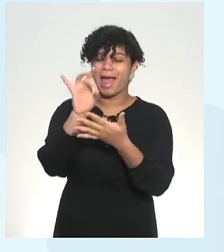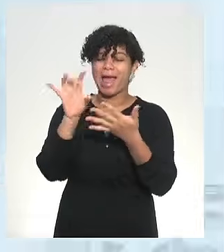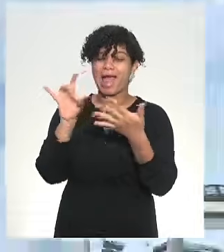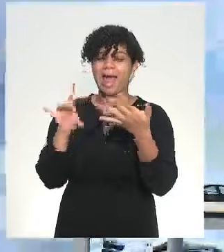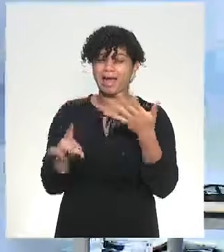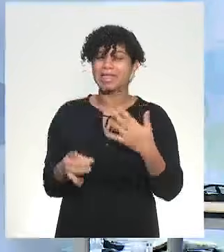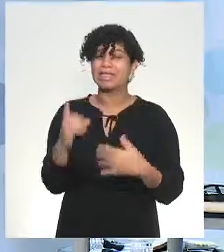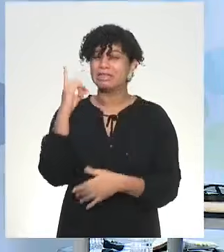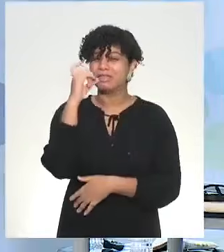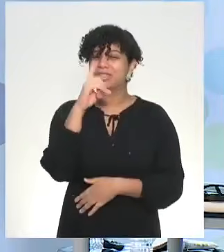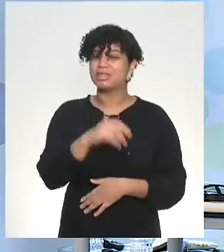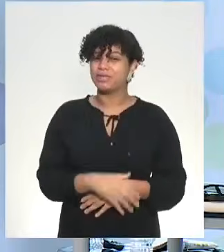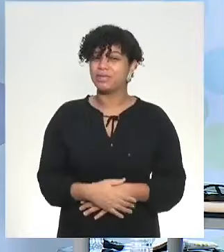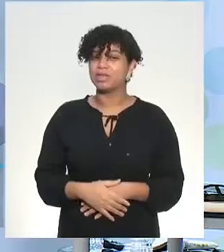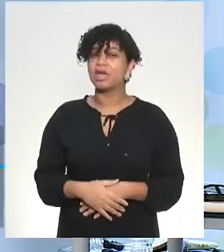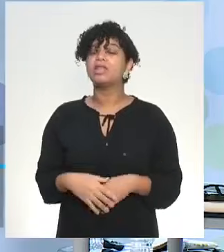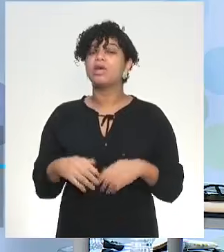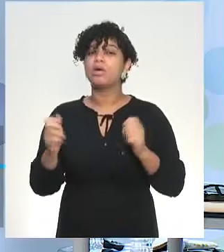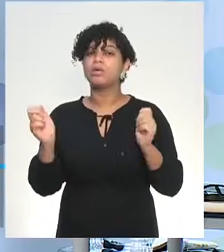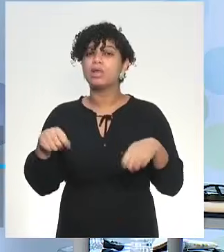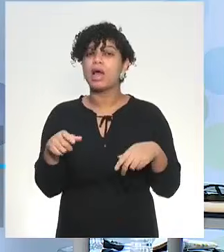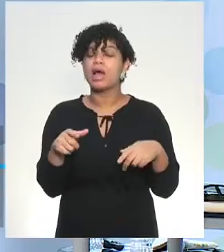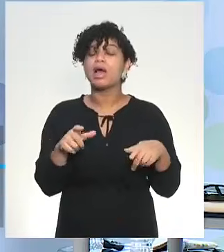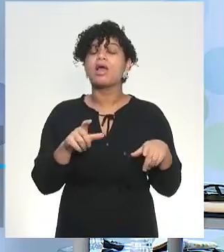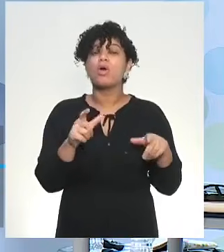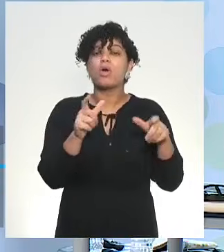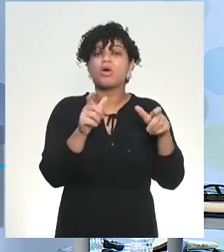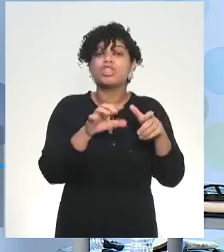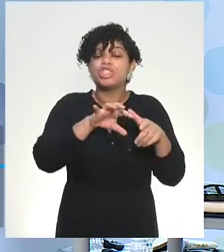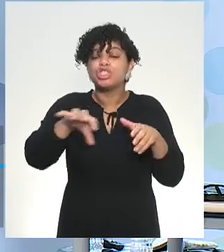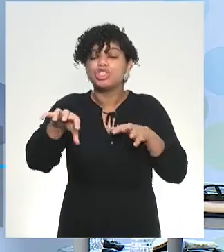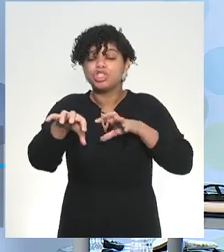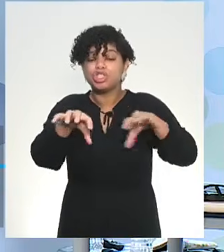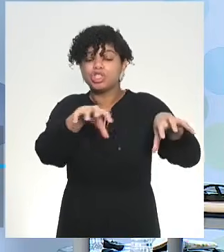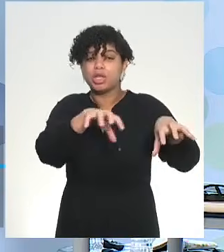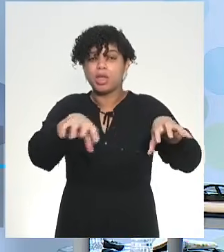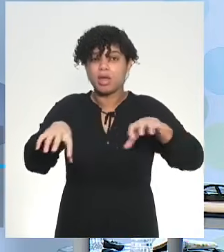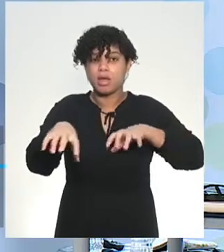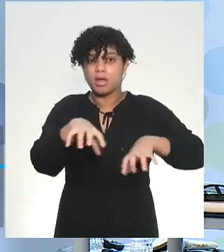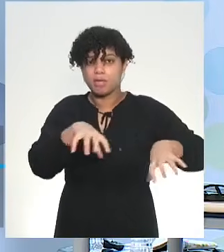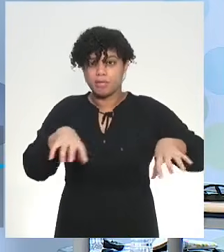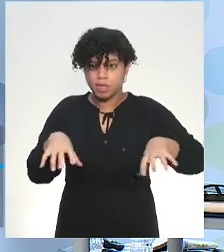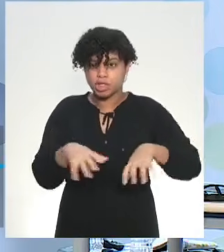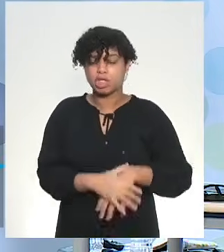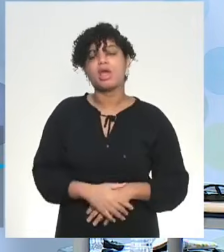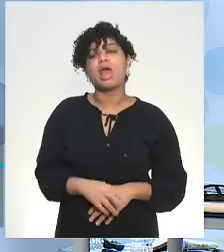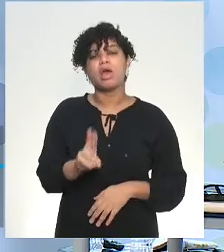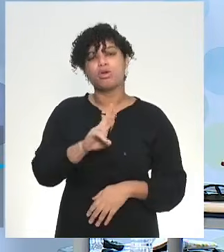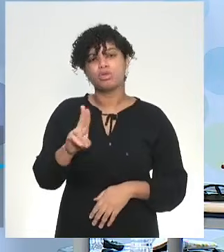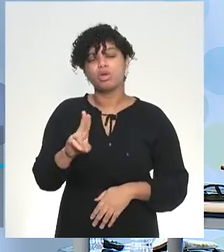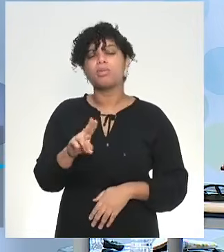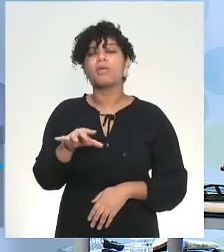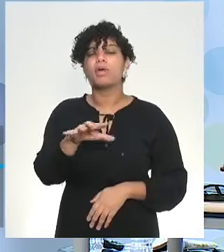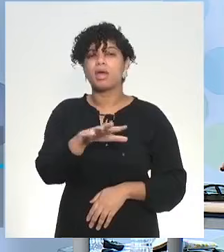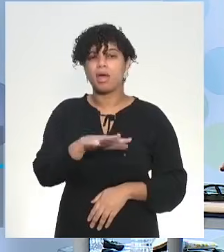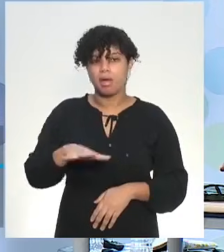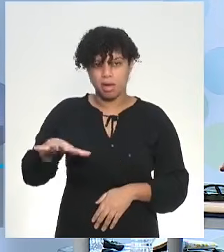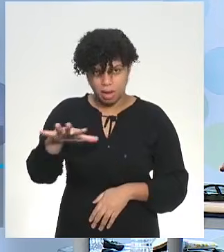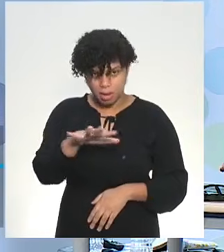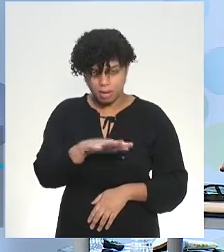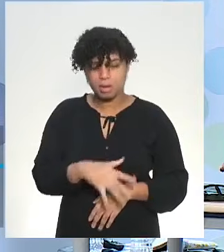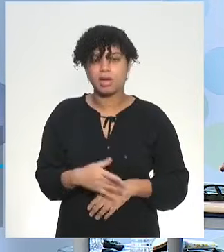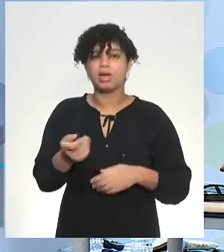fica difícil. Então, se faz aí um núcleo de cidades que é denominado de regiões administrativas. Nessa formação das